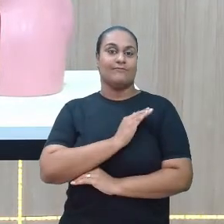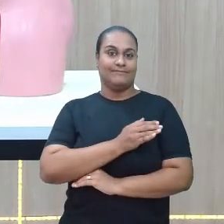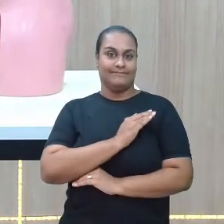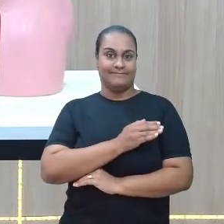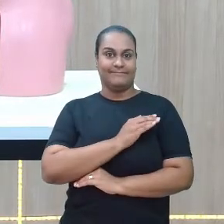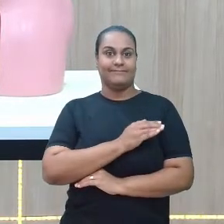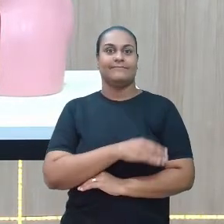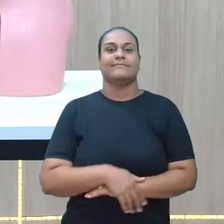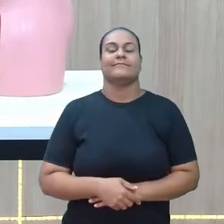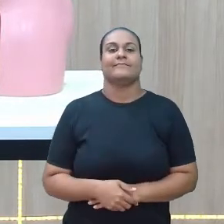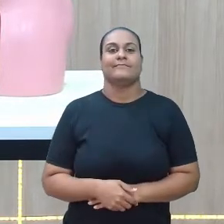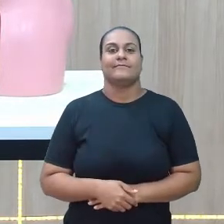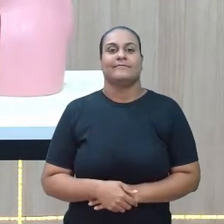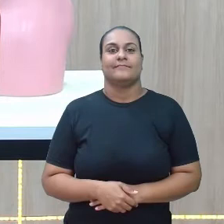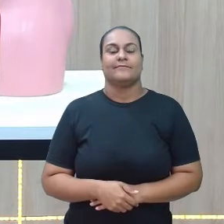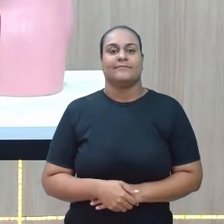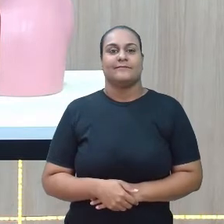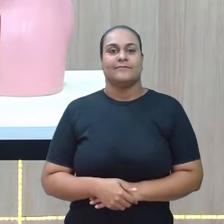não é? Realizar